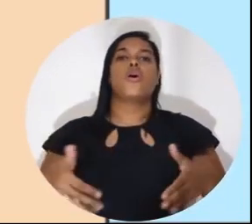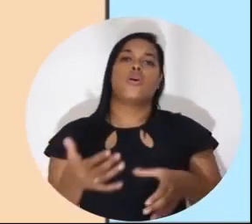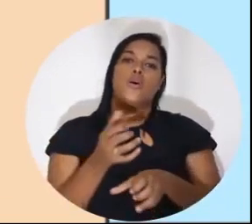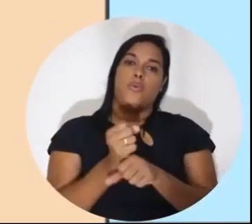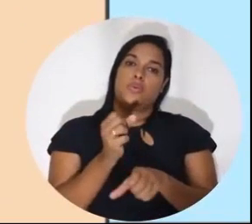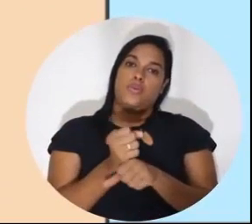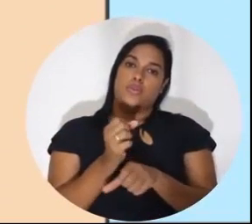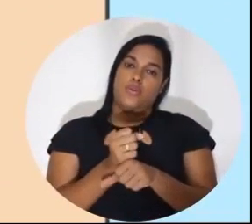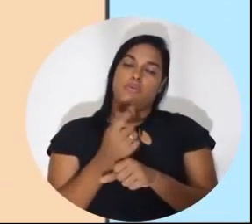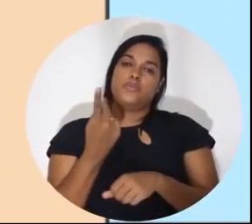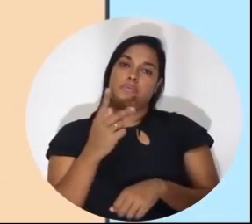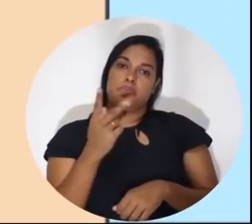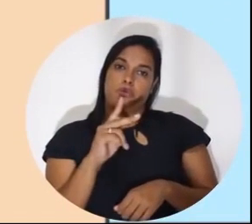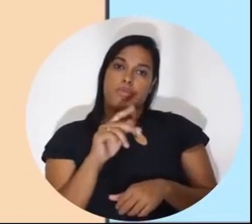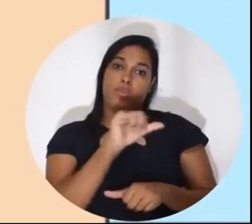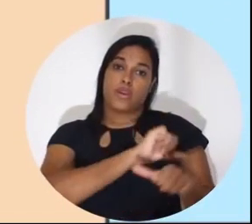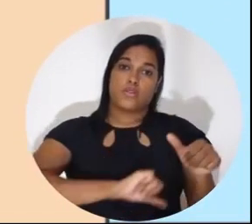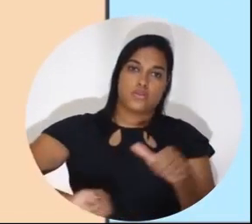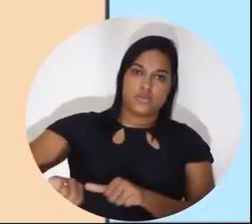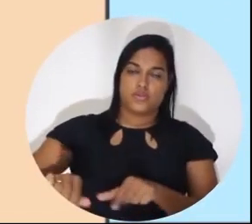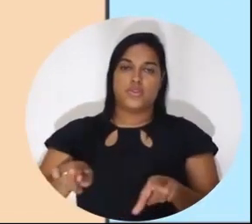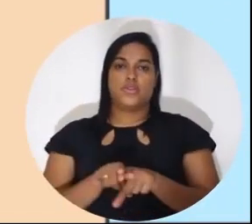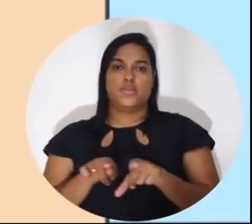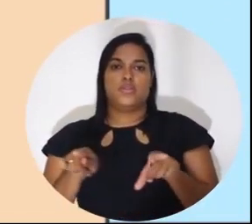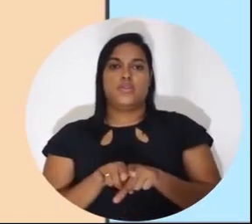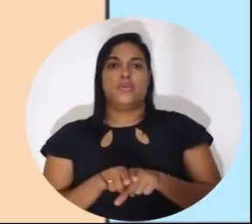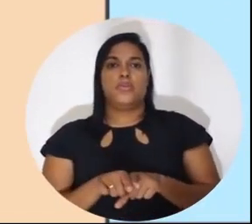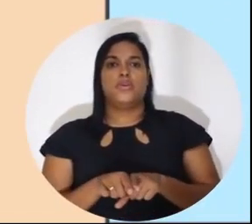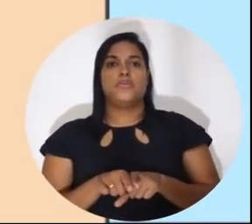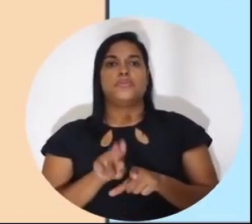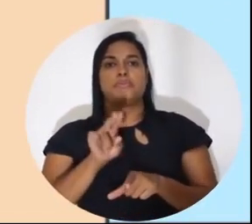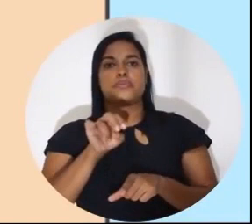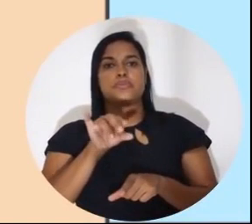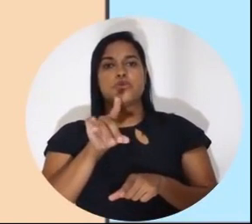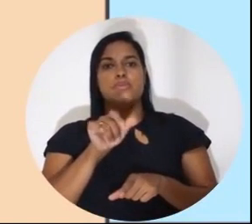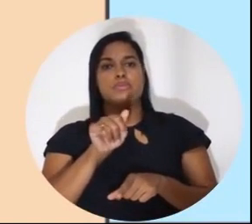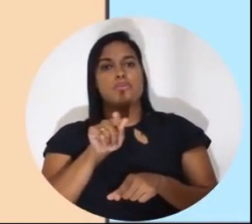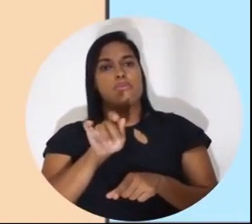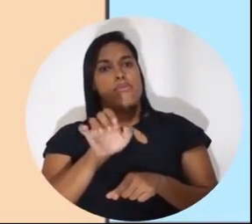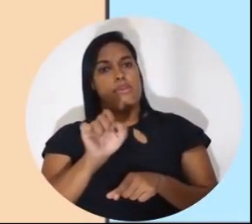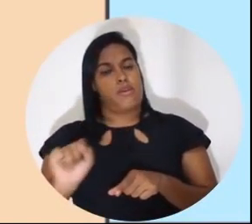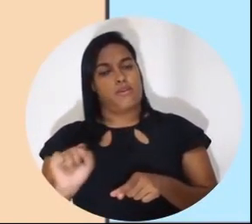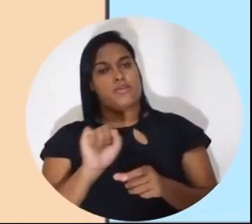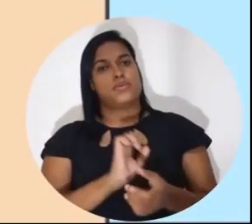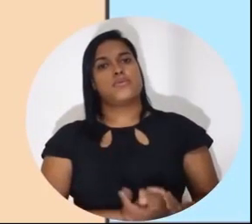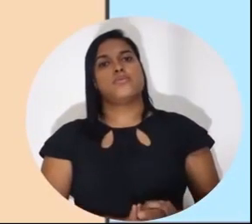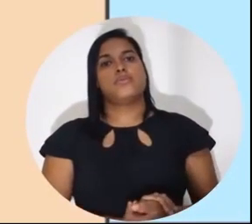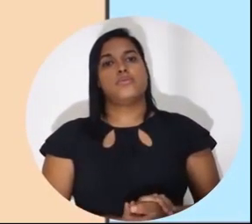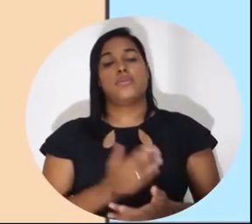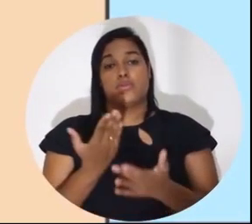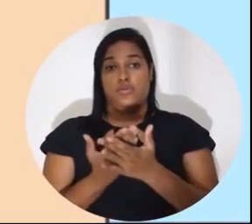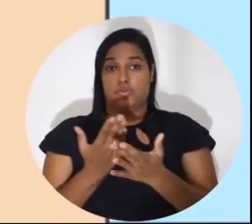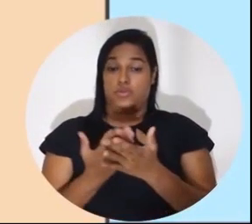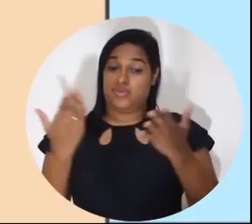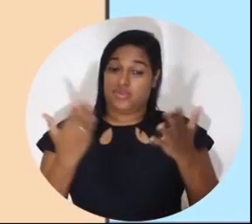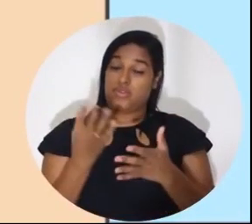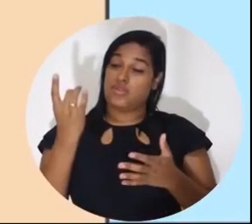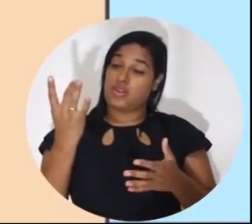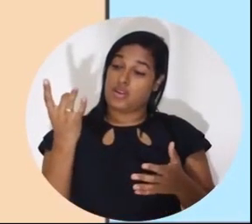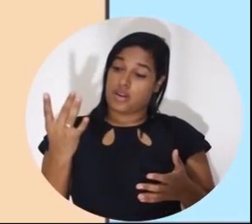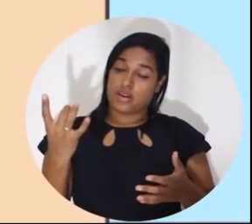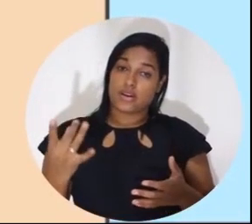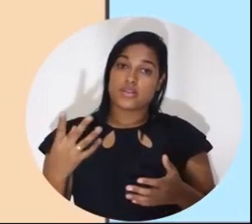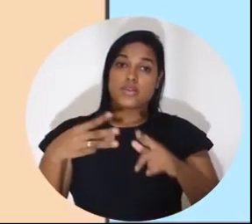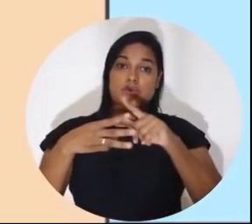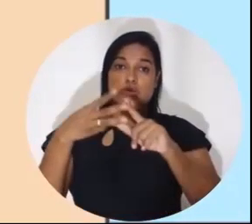ela é formada. E as transferências unilaterais correntes, que é a conta 1.3. Iremos estudar agora cada uma dessas